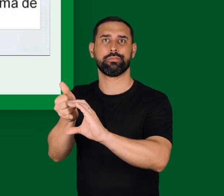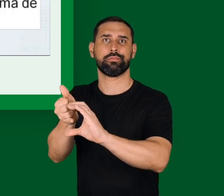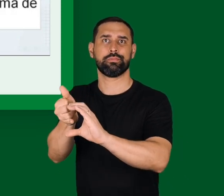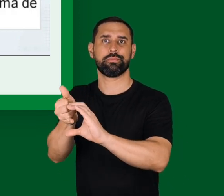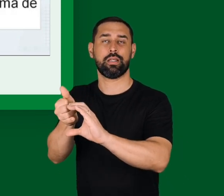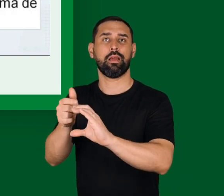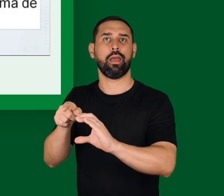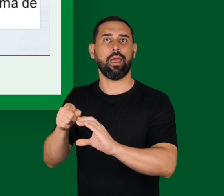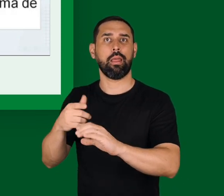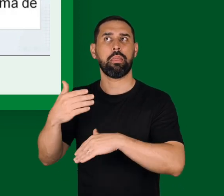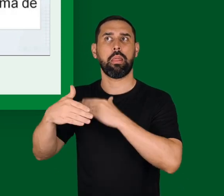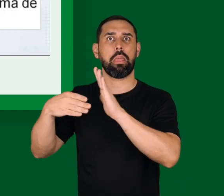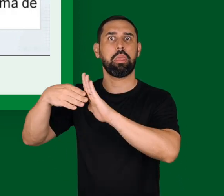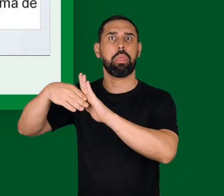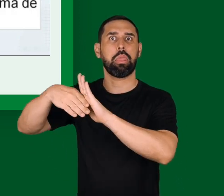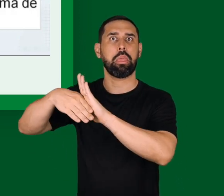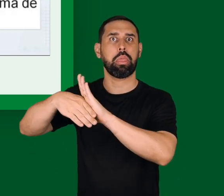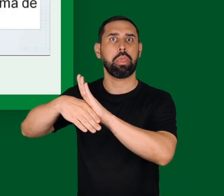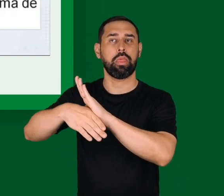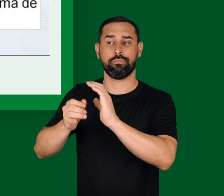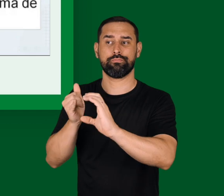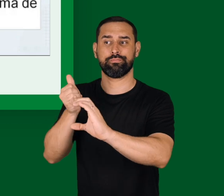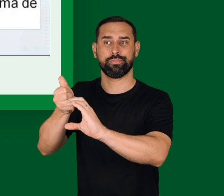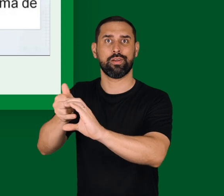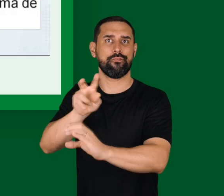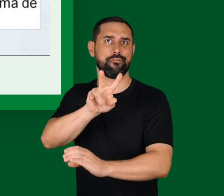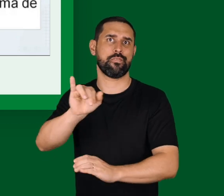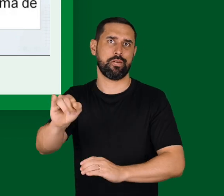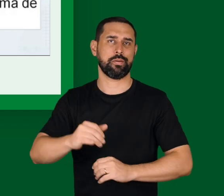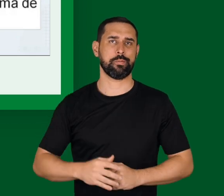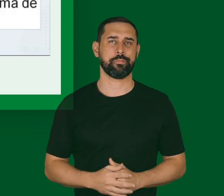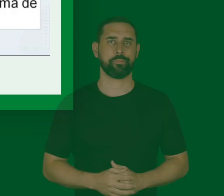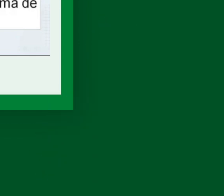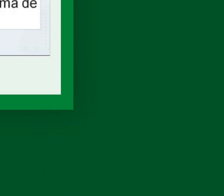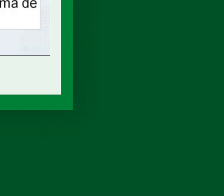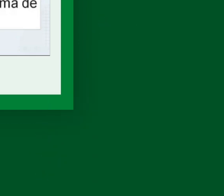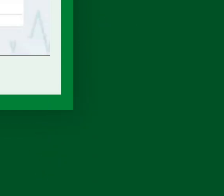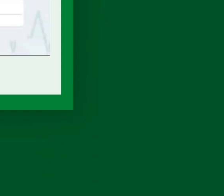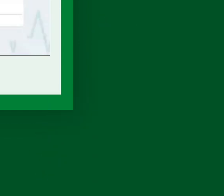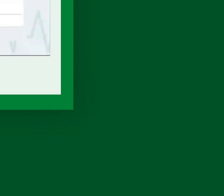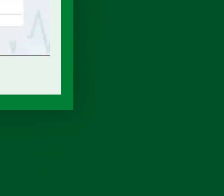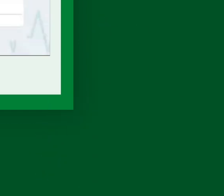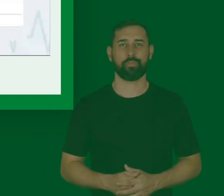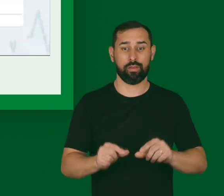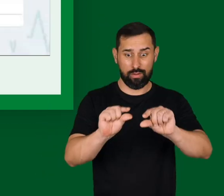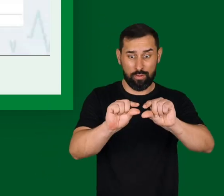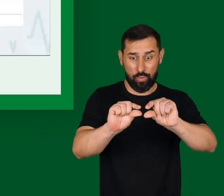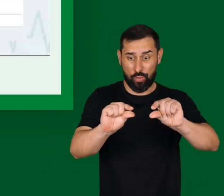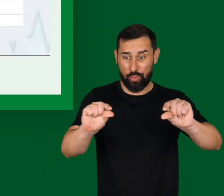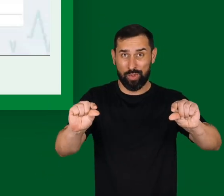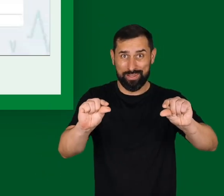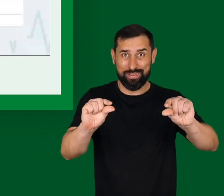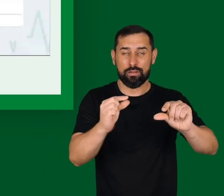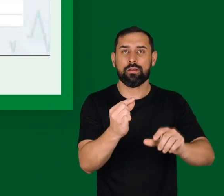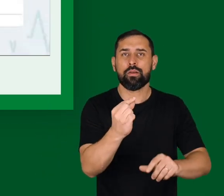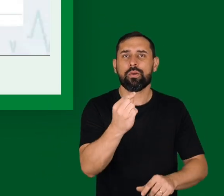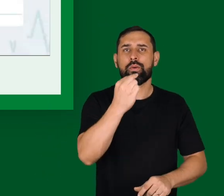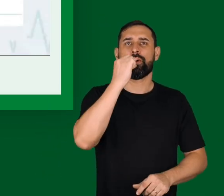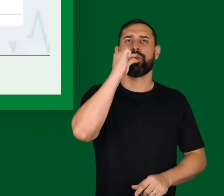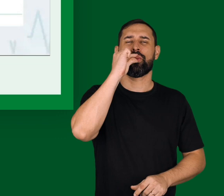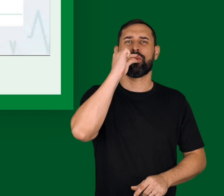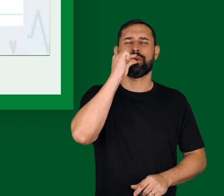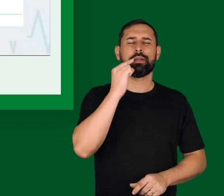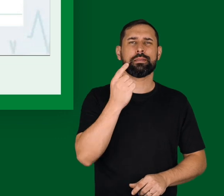nas condições que a criança evoluiu com pior e que está sendo entubada, né? Então, olha só, o